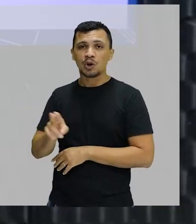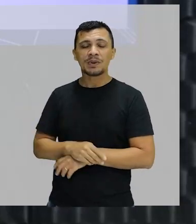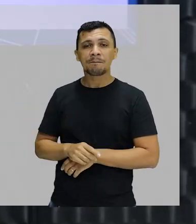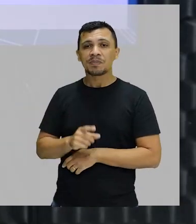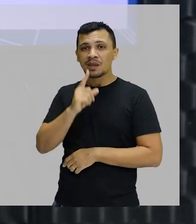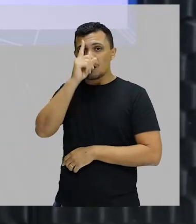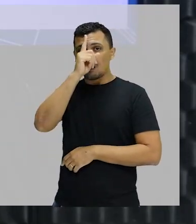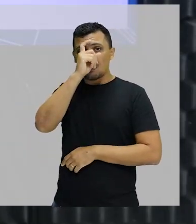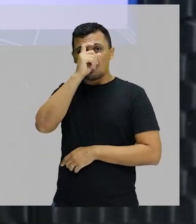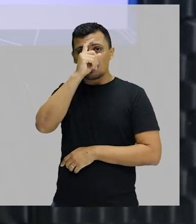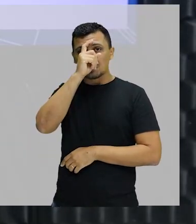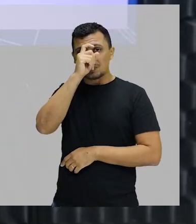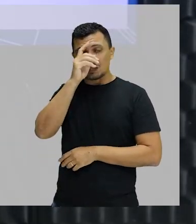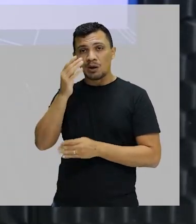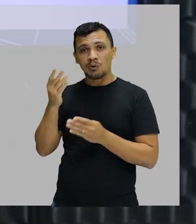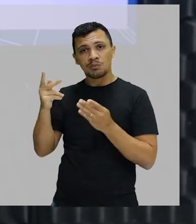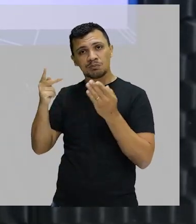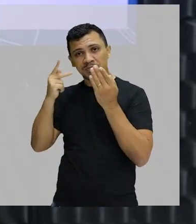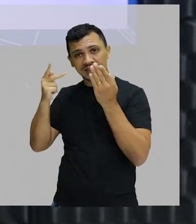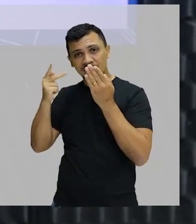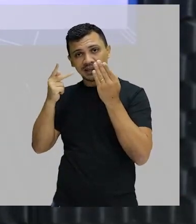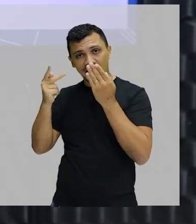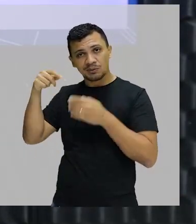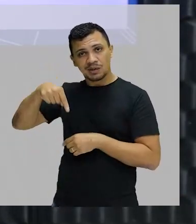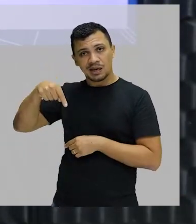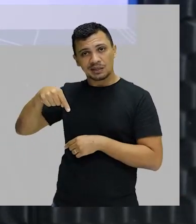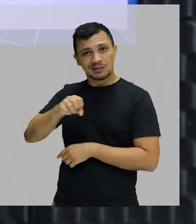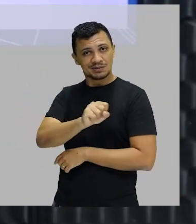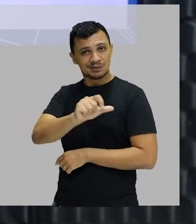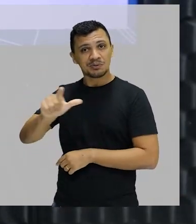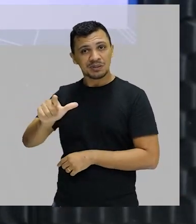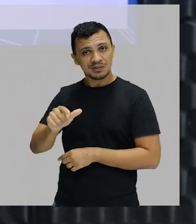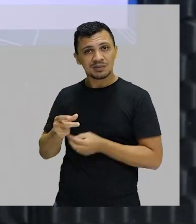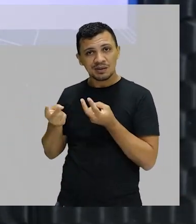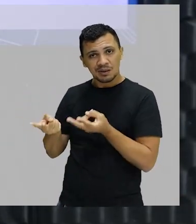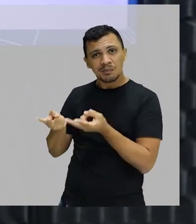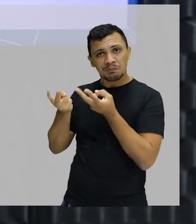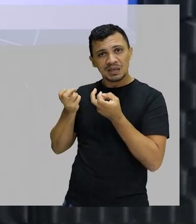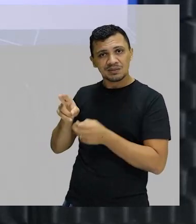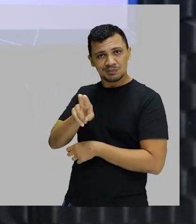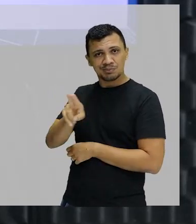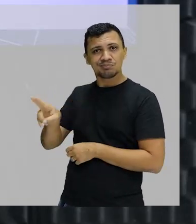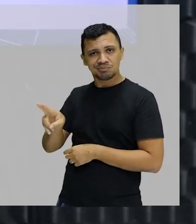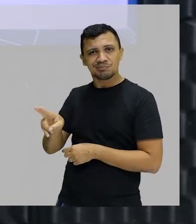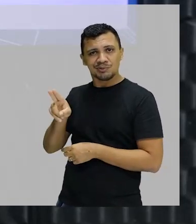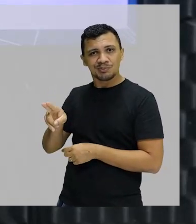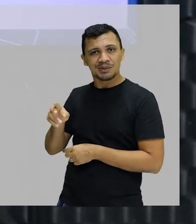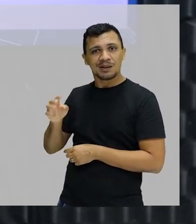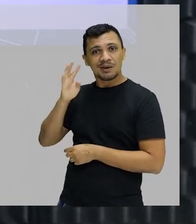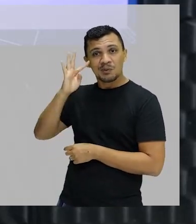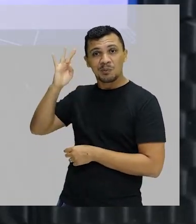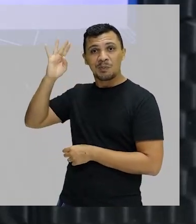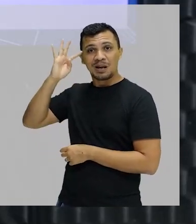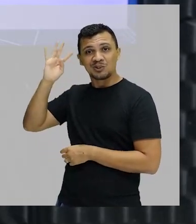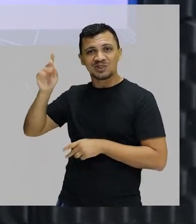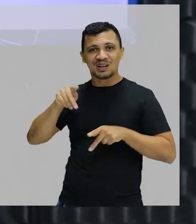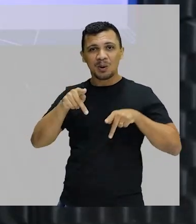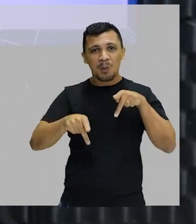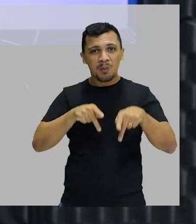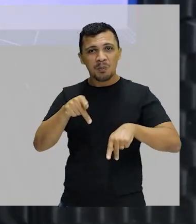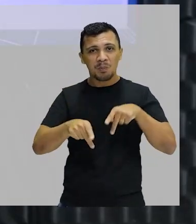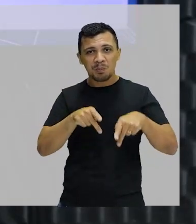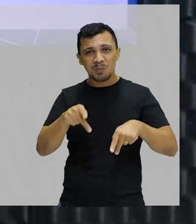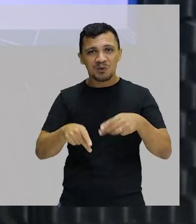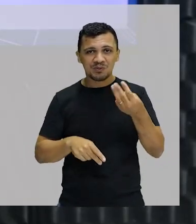capital, de São Luís. Então Nina Rodrigues é um nome que está muito presente aí no nosso imaginário do povo maranhense. A gente já ouviu falar desse